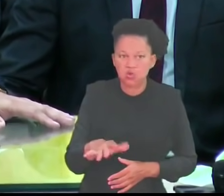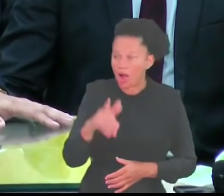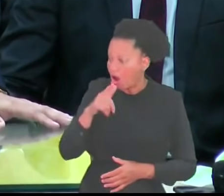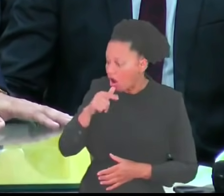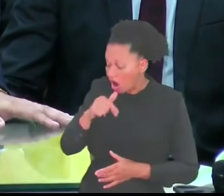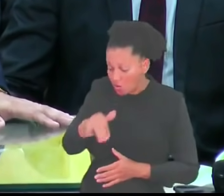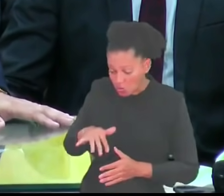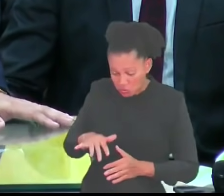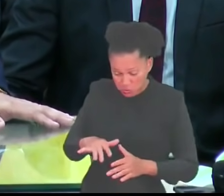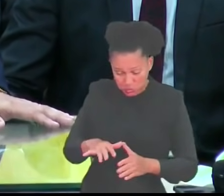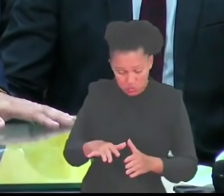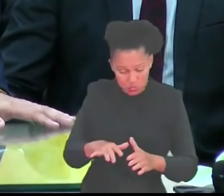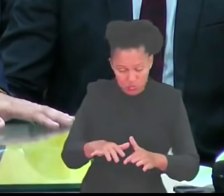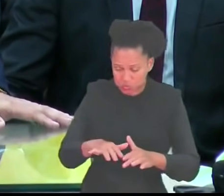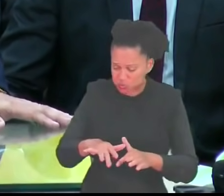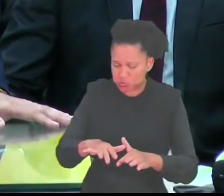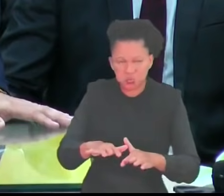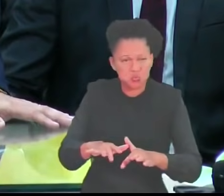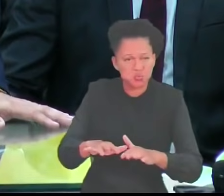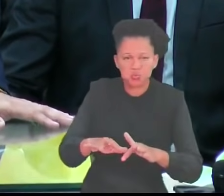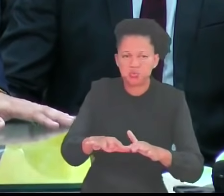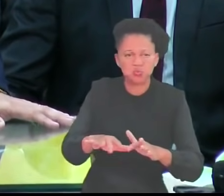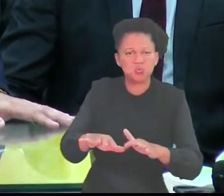o rebolo d'água.